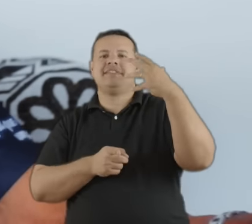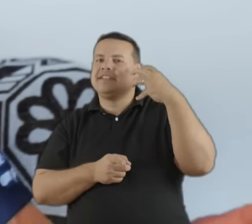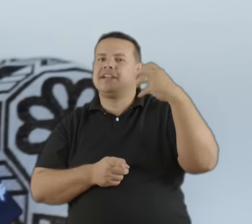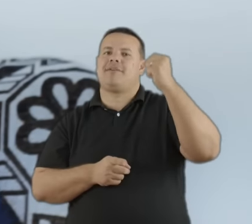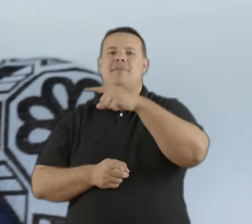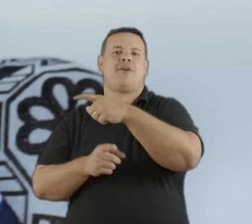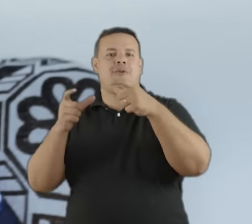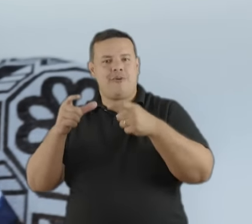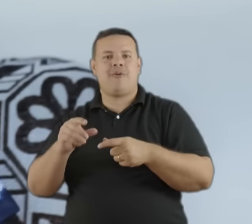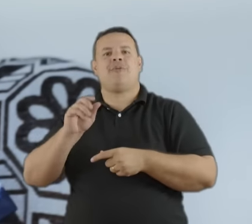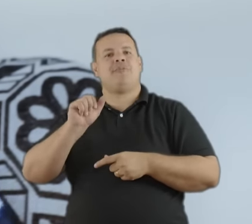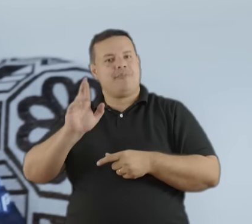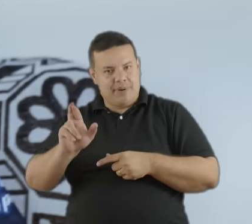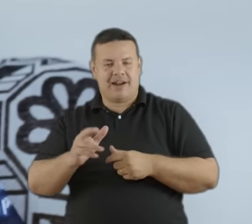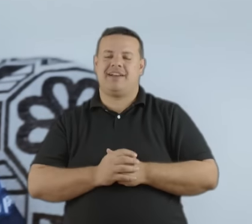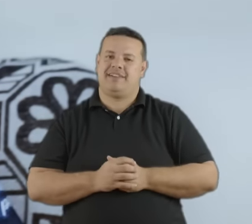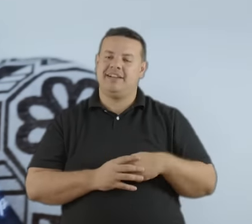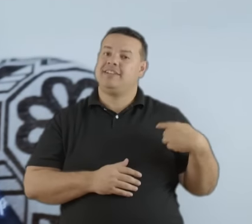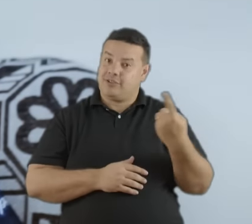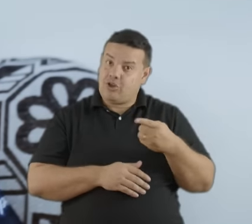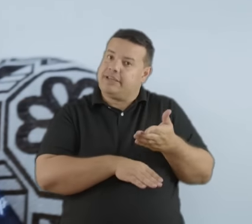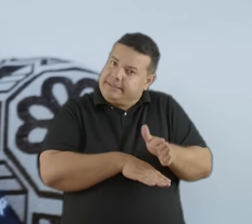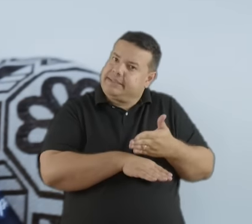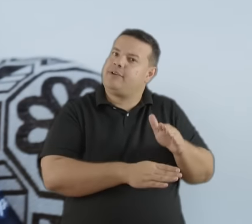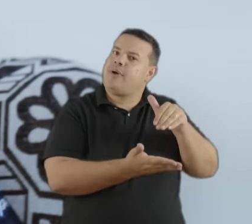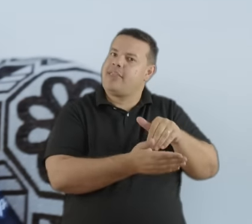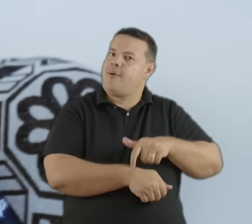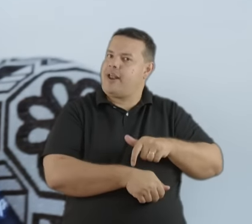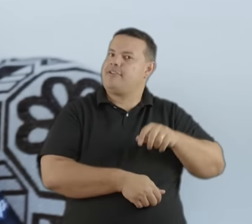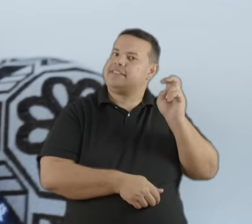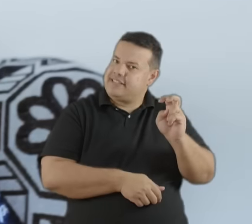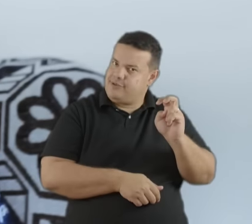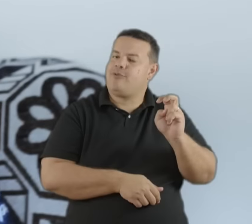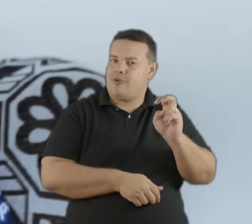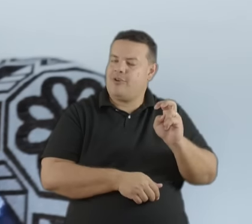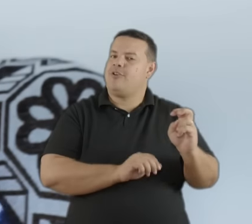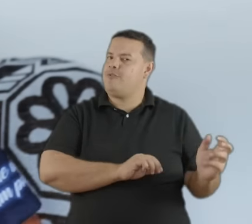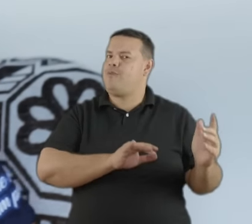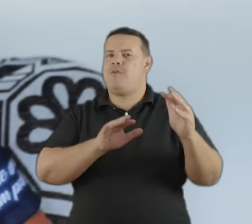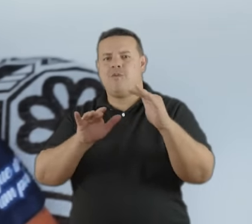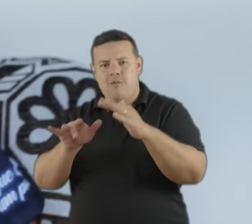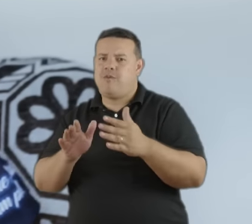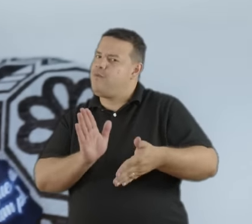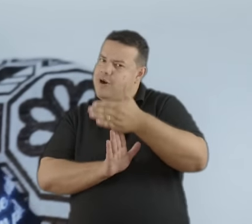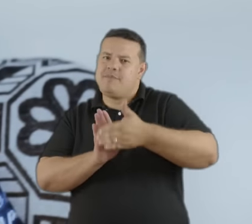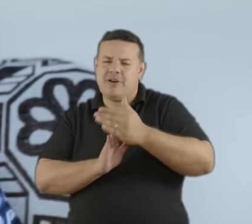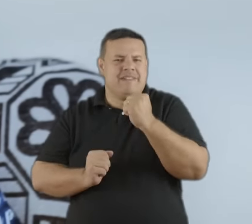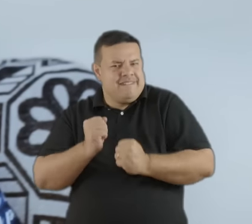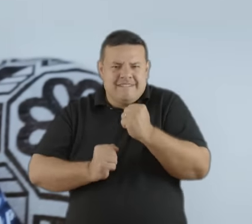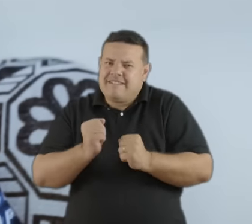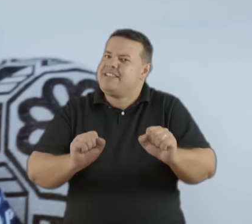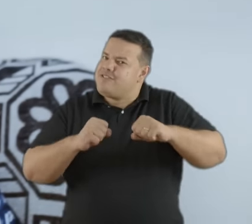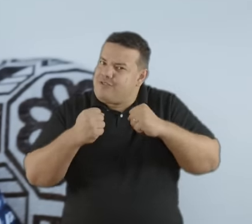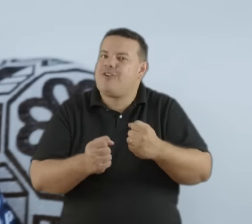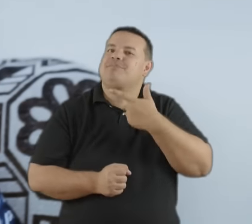título lá, vocês, lá do bairro. Quando terminou, jogamos até umas 5 horas, todo mundo correndo, só se viu os caras dizer: vamos correr